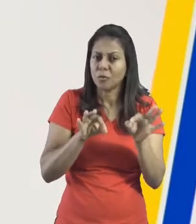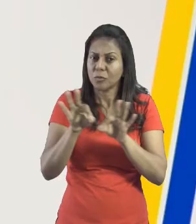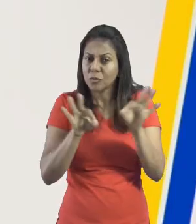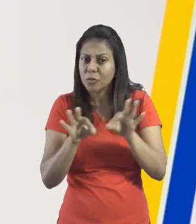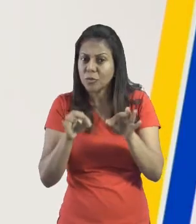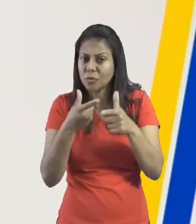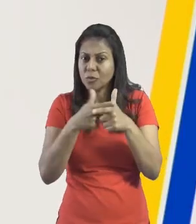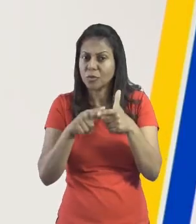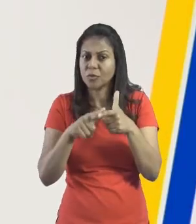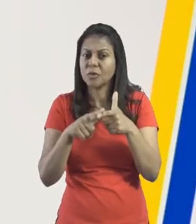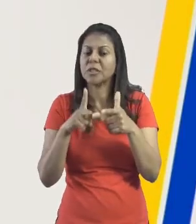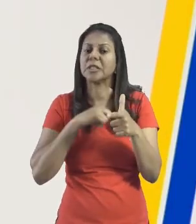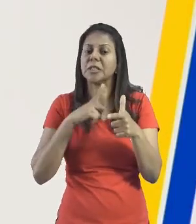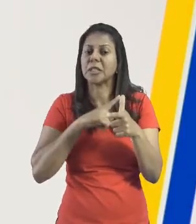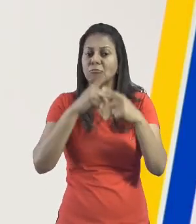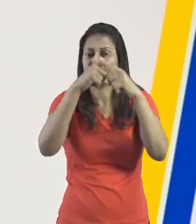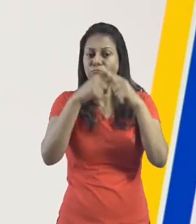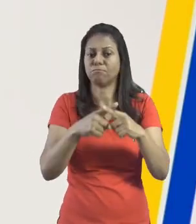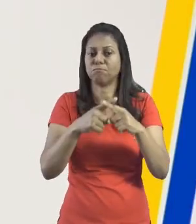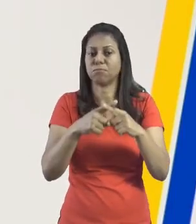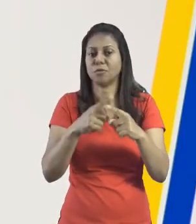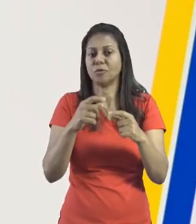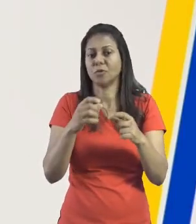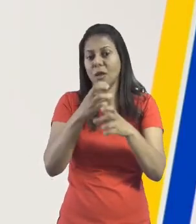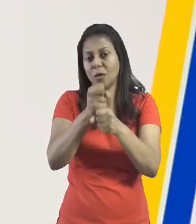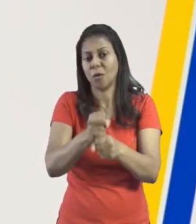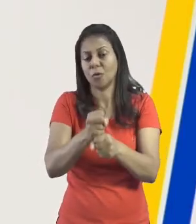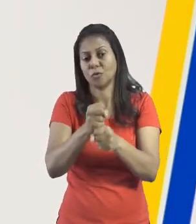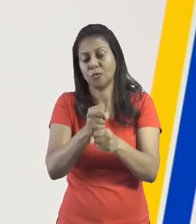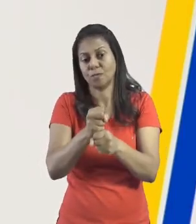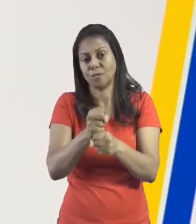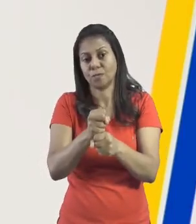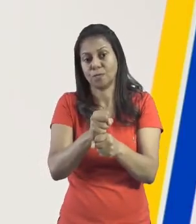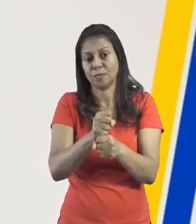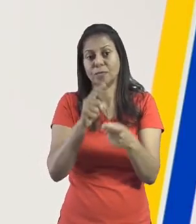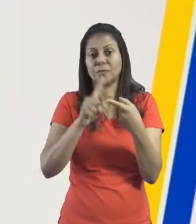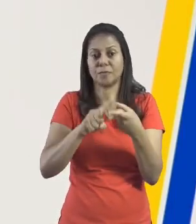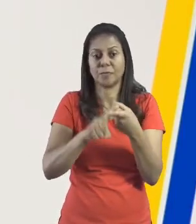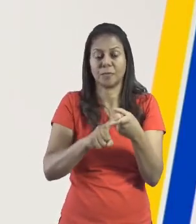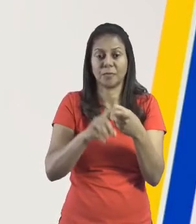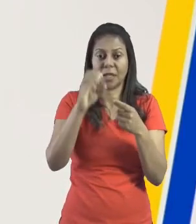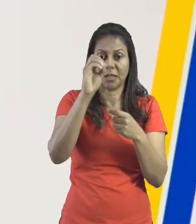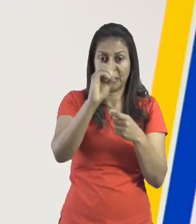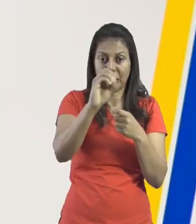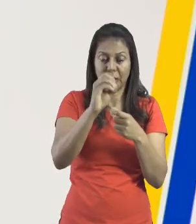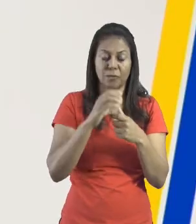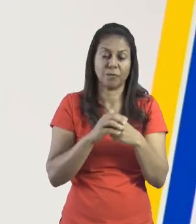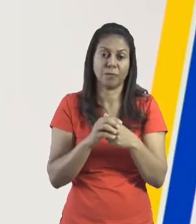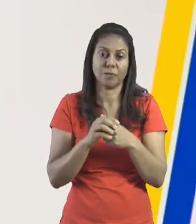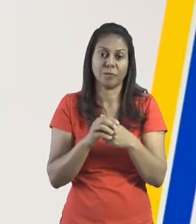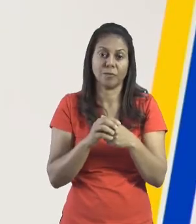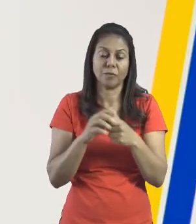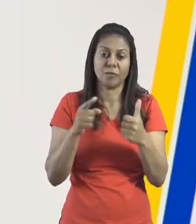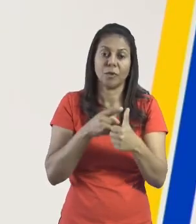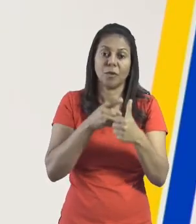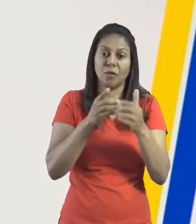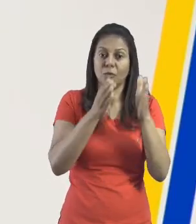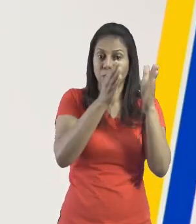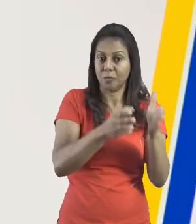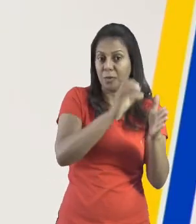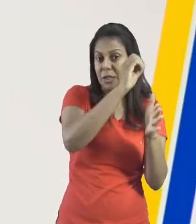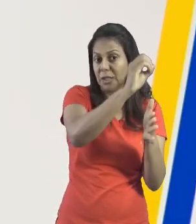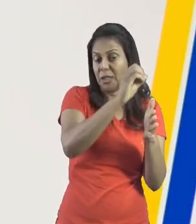nós temos um produto que é igual a zero. Se nós temos um produto que é igual a zero, ou o primeiro fator vai ser